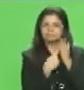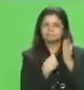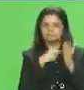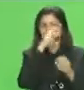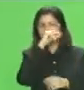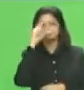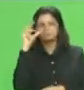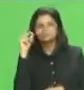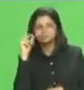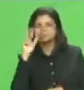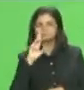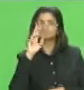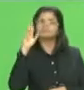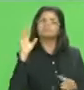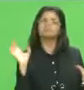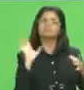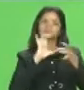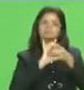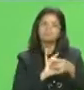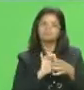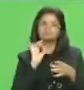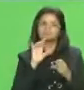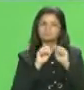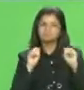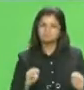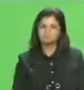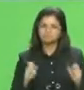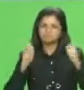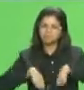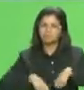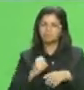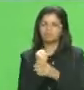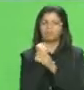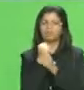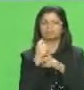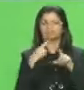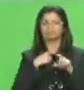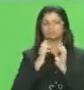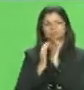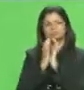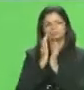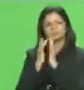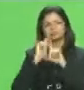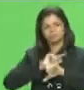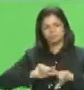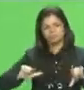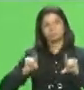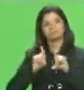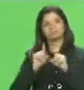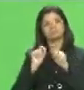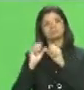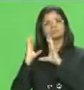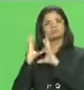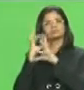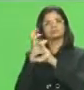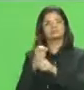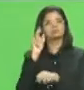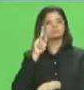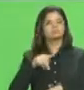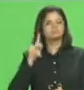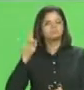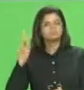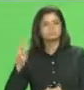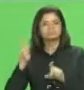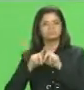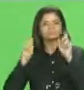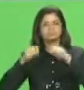de gestão integrada dos resíduos sólidos para garantir uma cidade limpa e fazer a revisão dessa PPP, da parceria